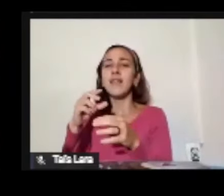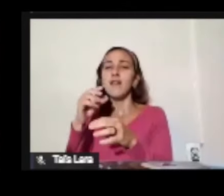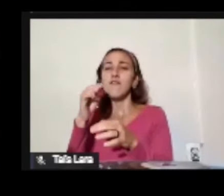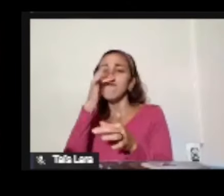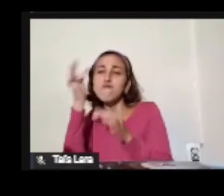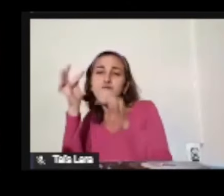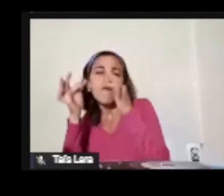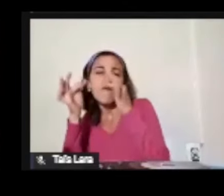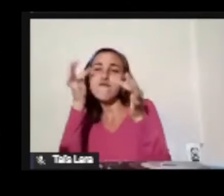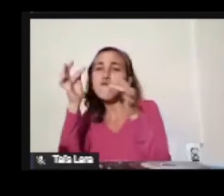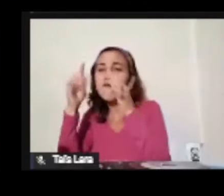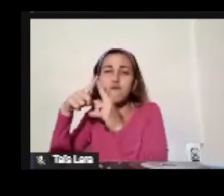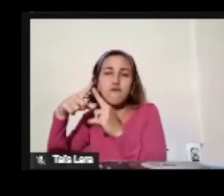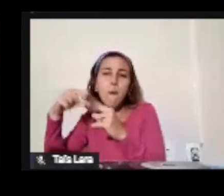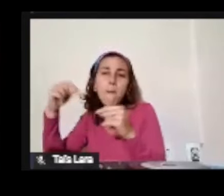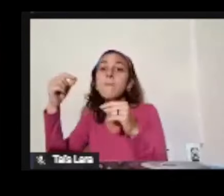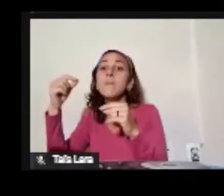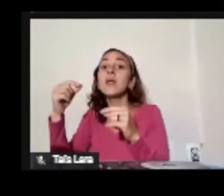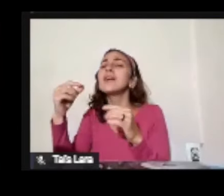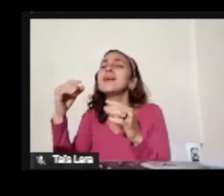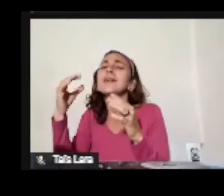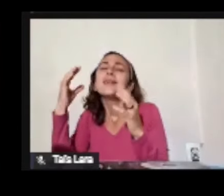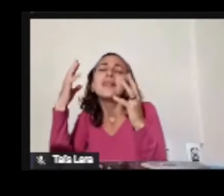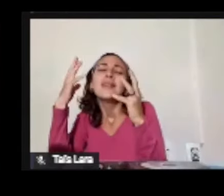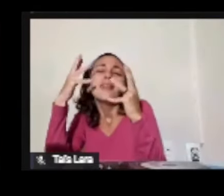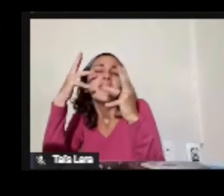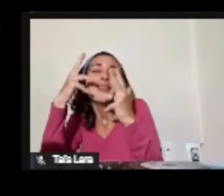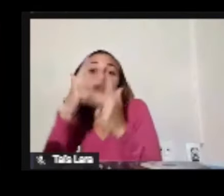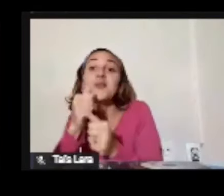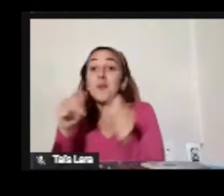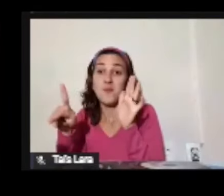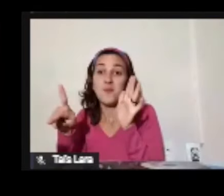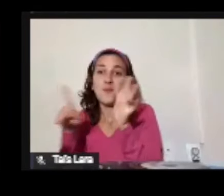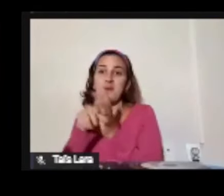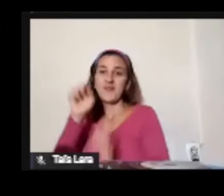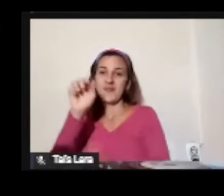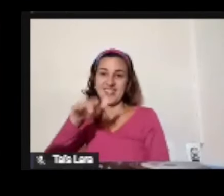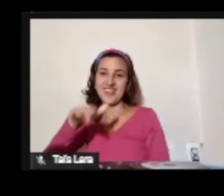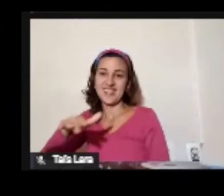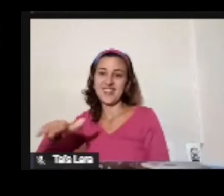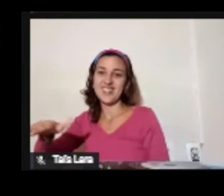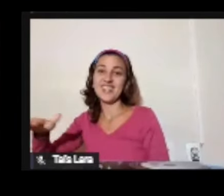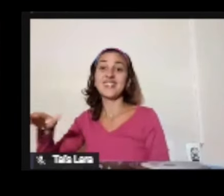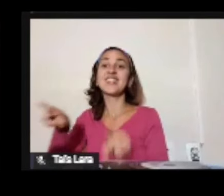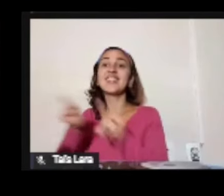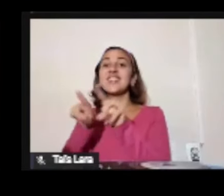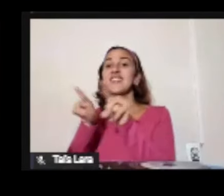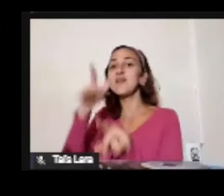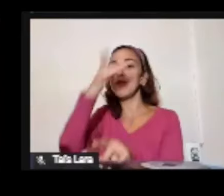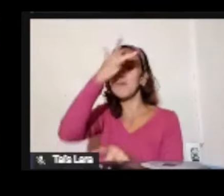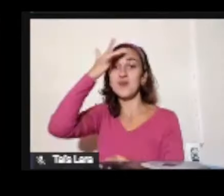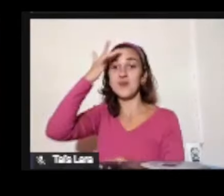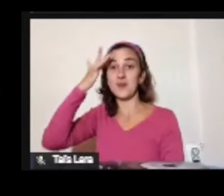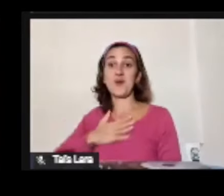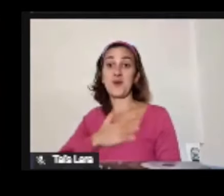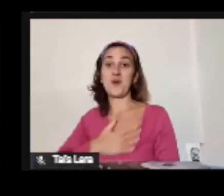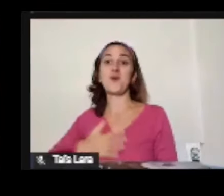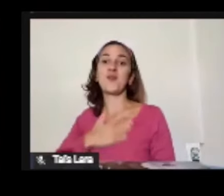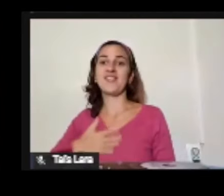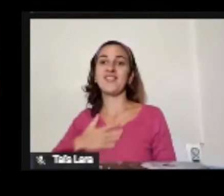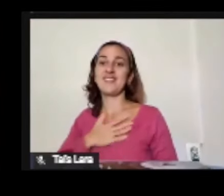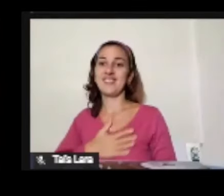lúdico, bem delicinha para coisas de criança e de quem gosta de histórias. E eu tenho uma garrafa de água porque eu vou ficar tomando